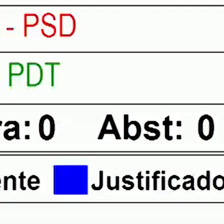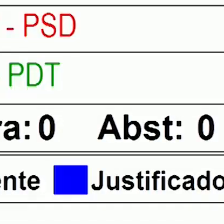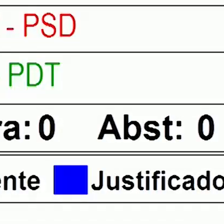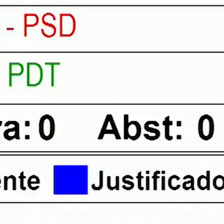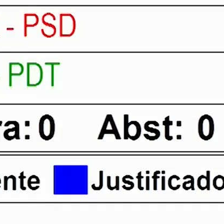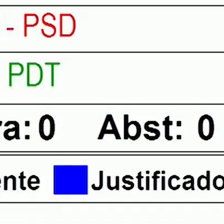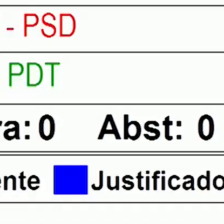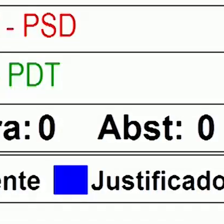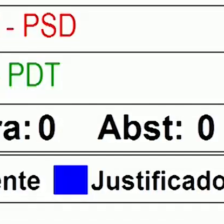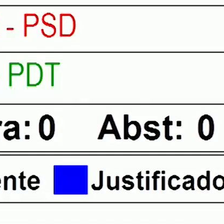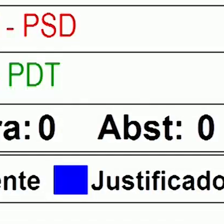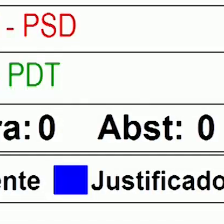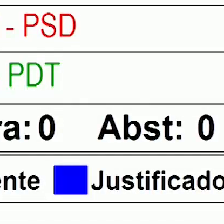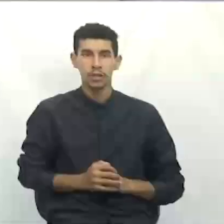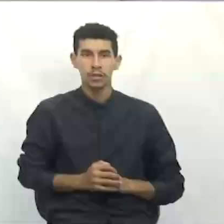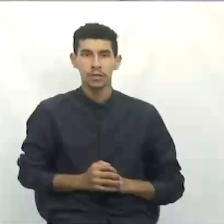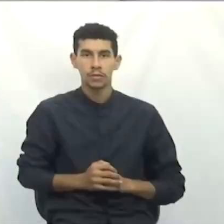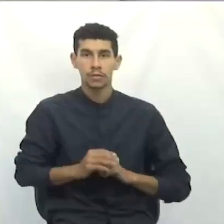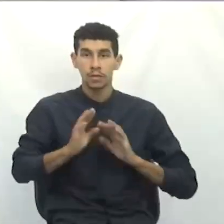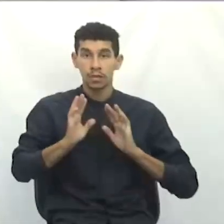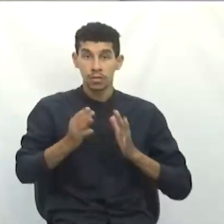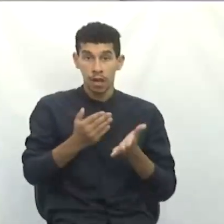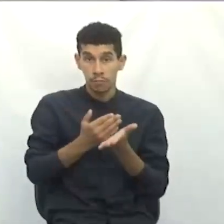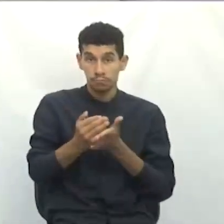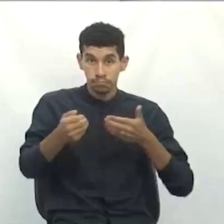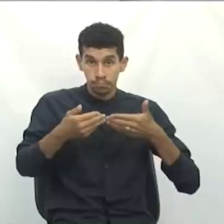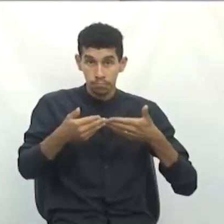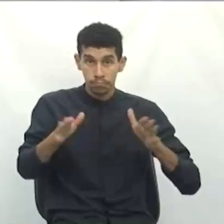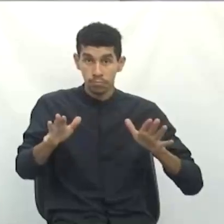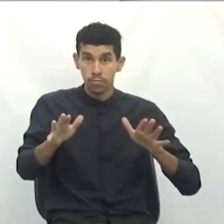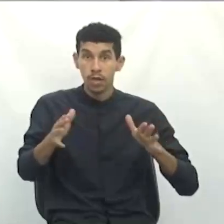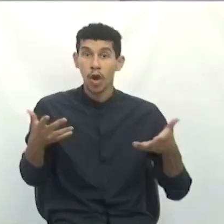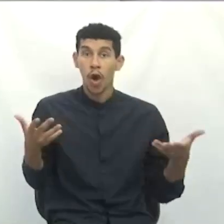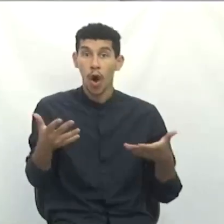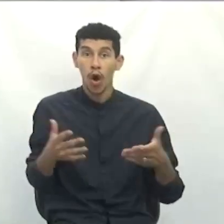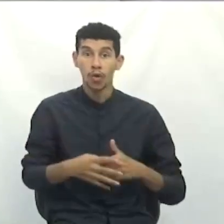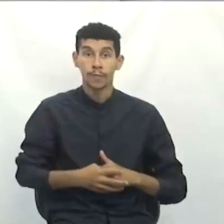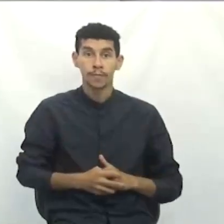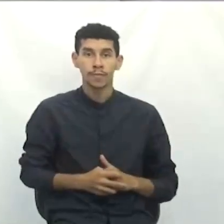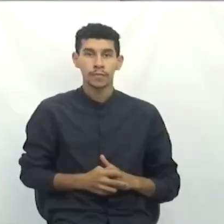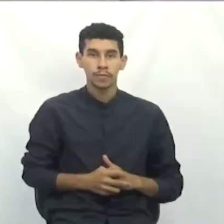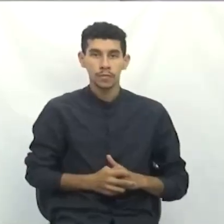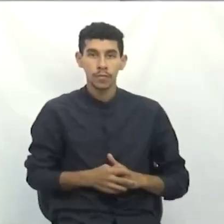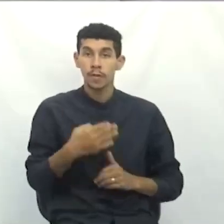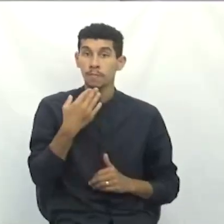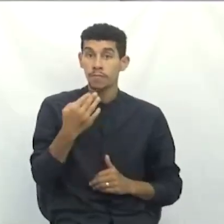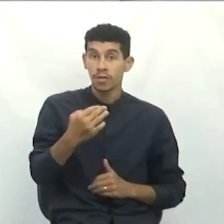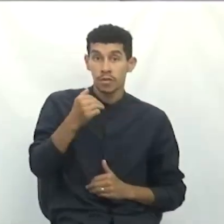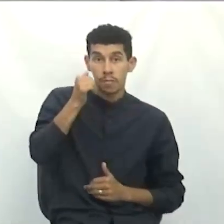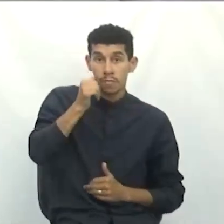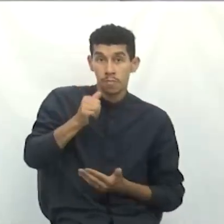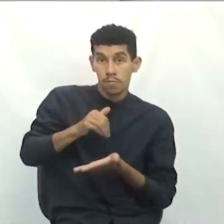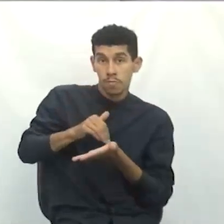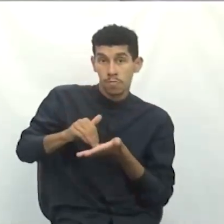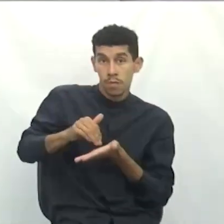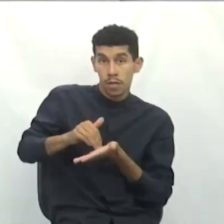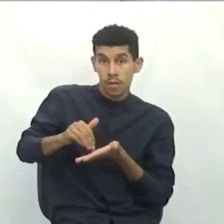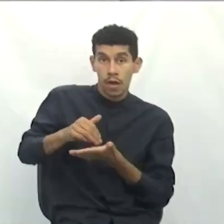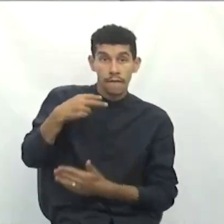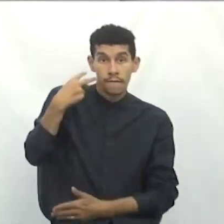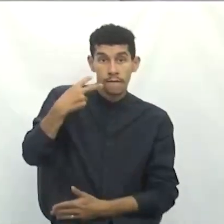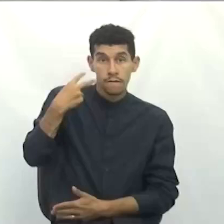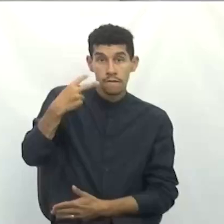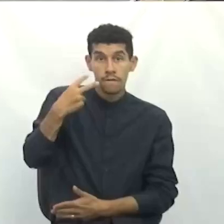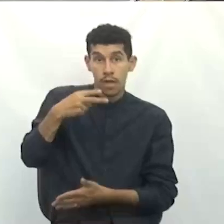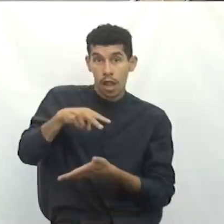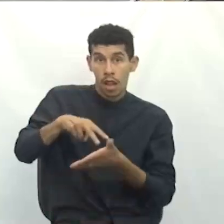regimental e sob a proteção de Deus, iniciamos os trabalhos da presente sessão, solicito a senhora vereadora que